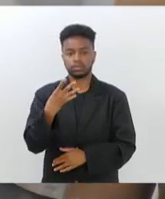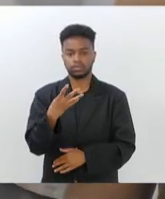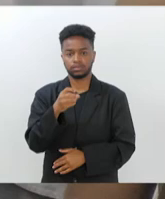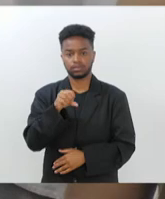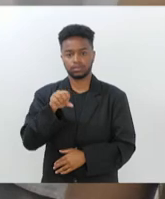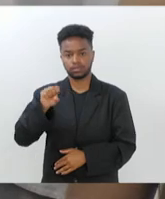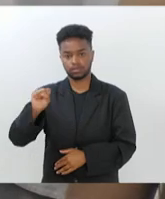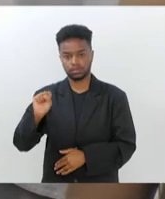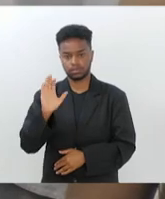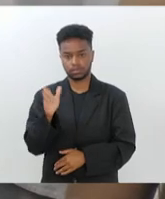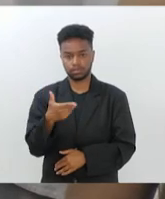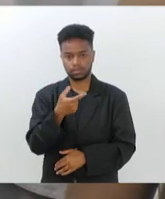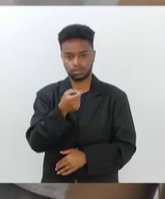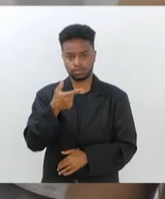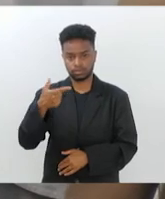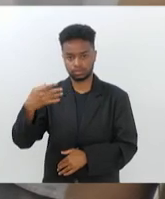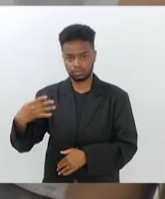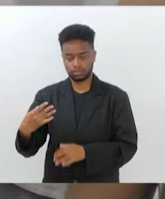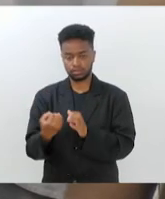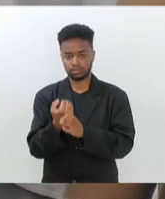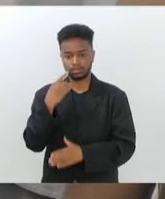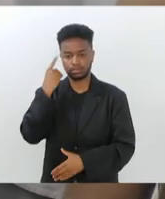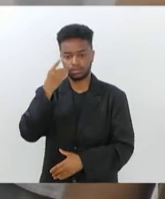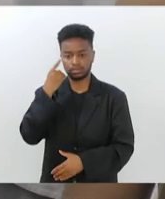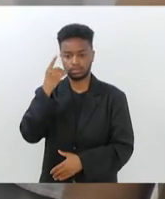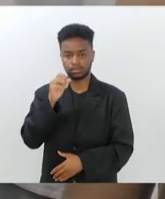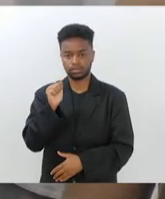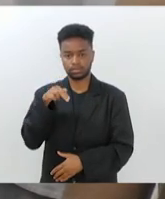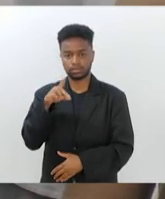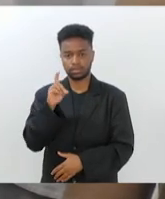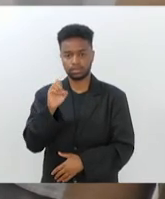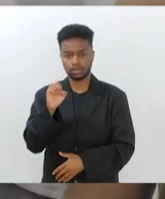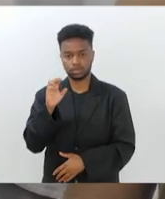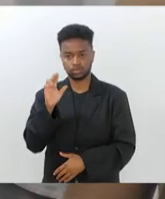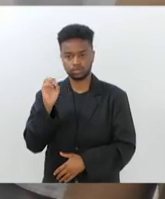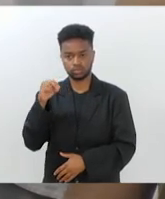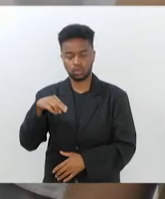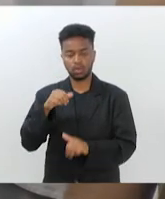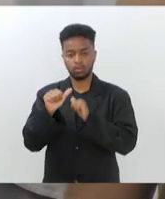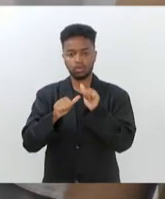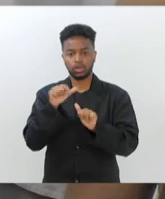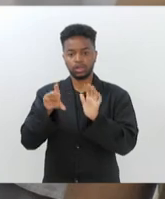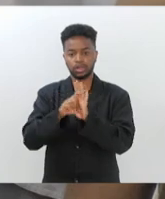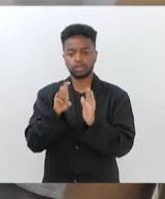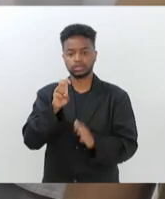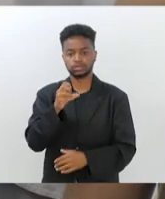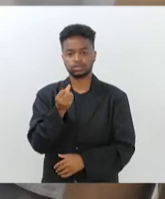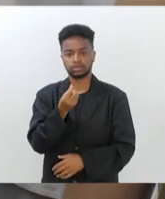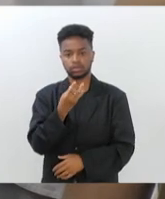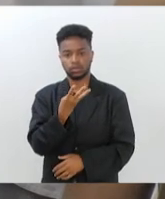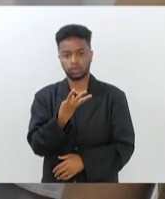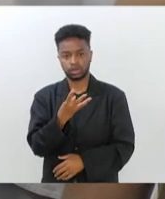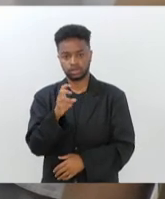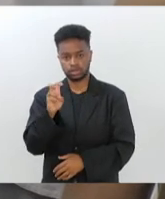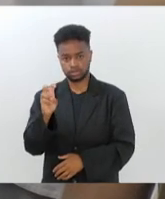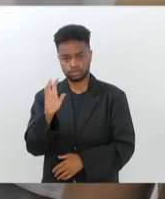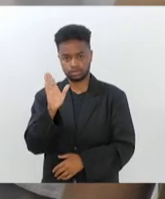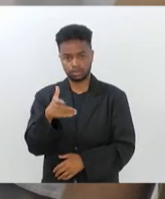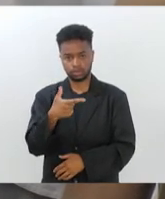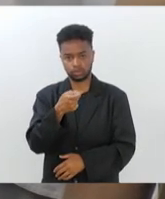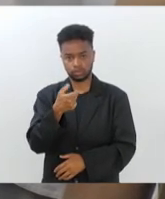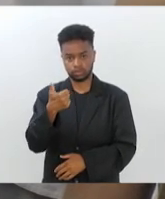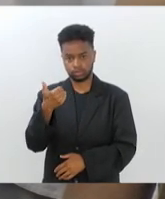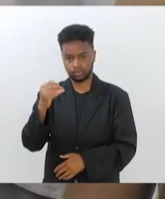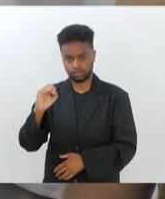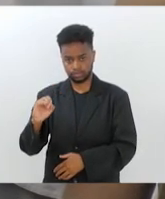3498 de 2024 de autoria do deputado Anderson Moraes que altera a lei número 5645 de 6 de